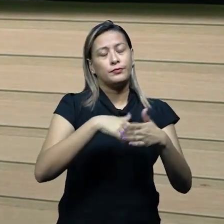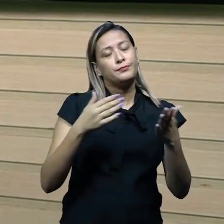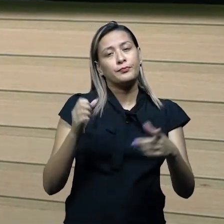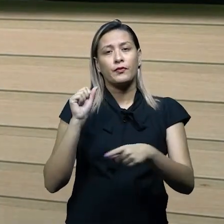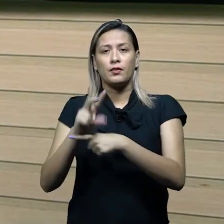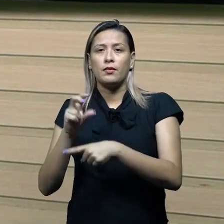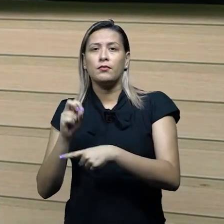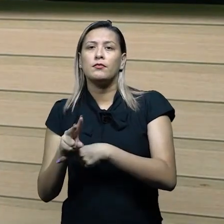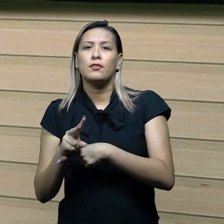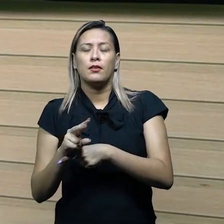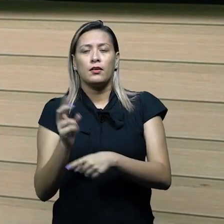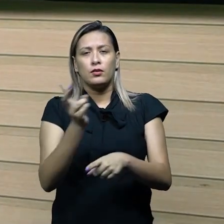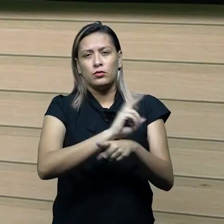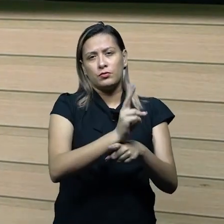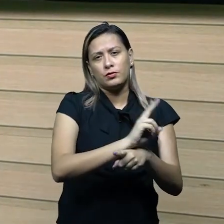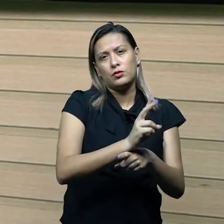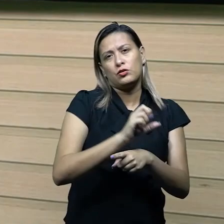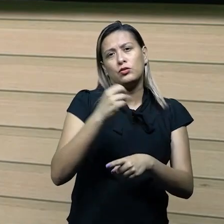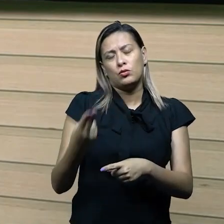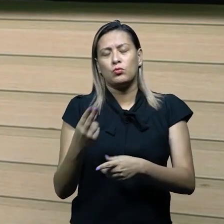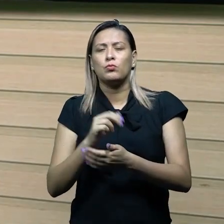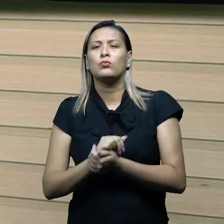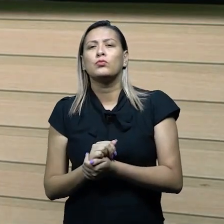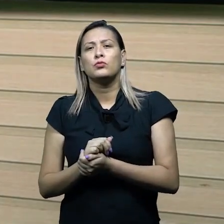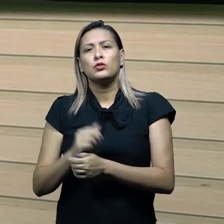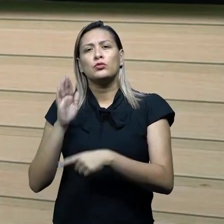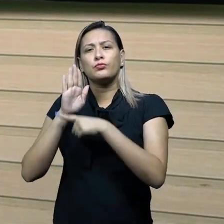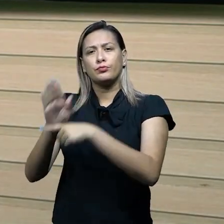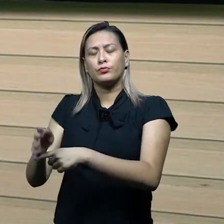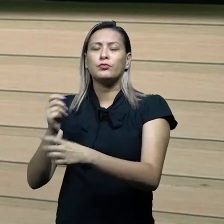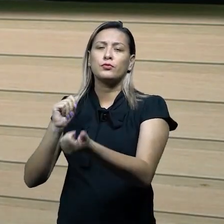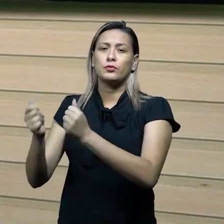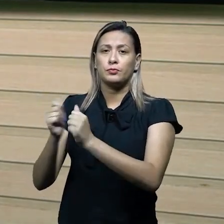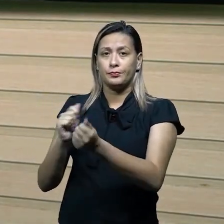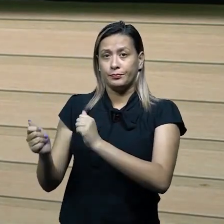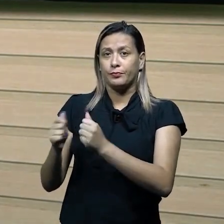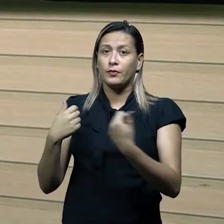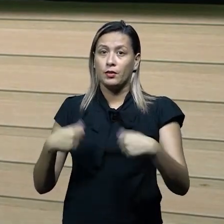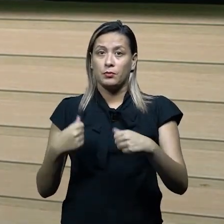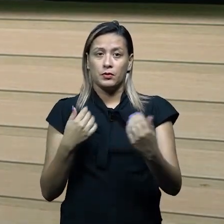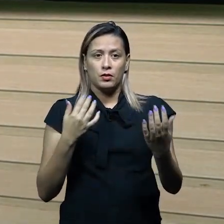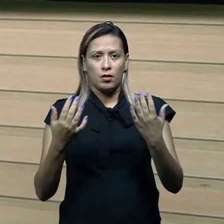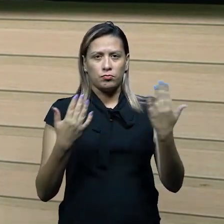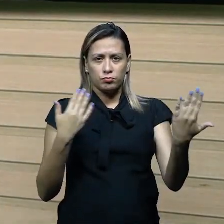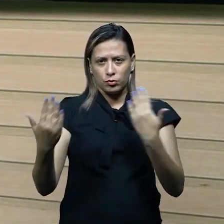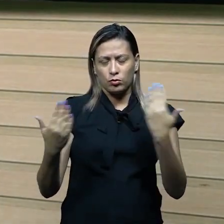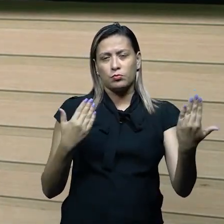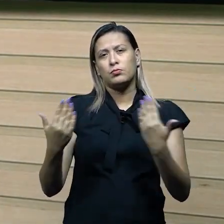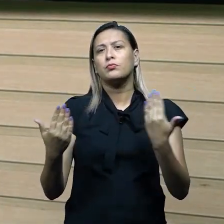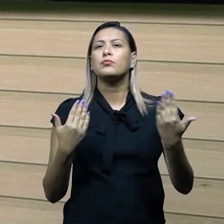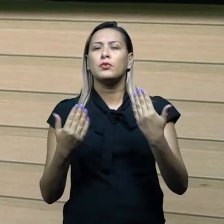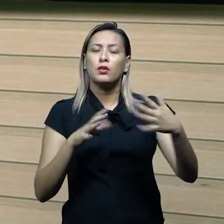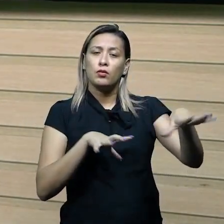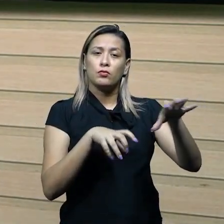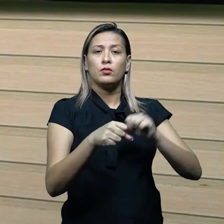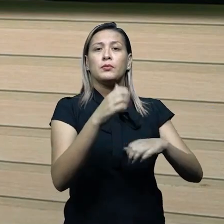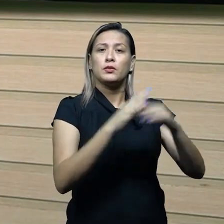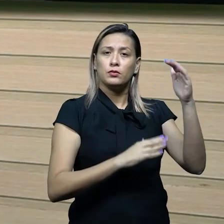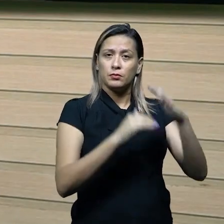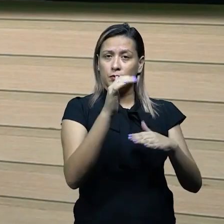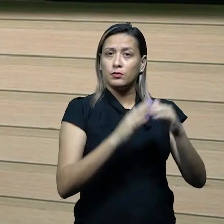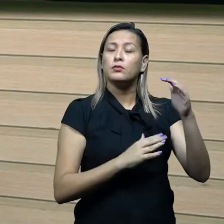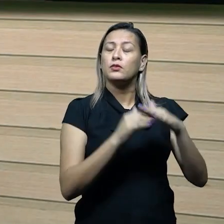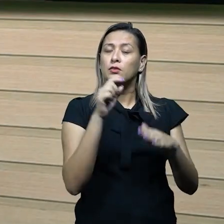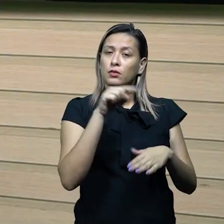é de porteiro, a vaga é de assistente administrativo. Então tem que fazer esse alinhamento, esse balanceamento entre o profissional, entre a